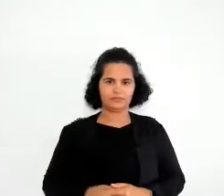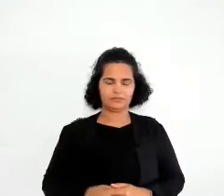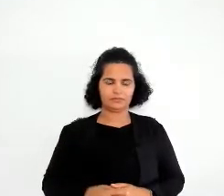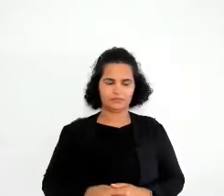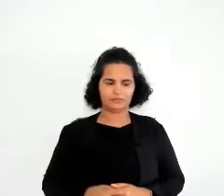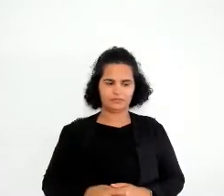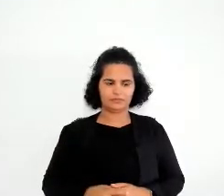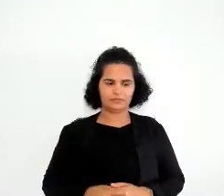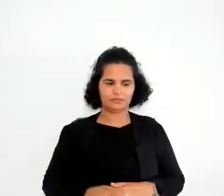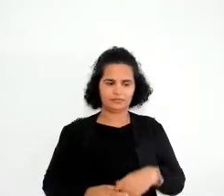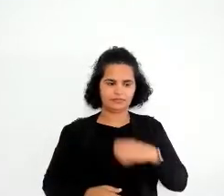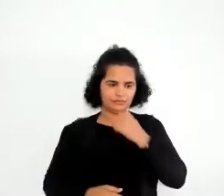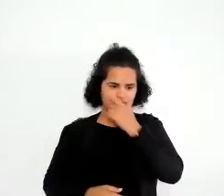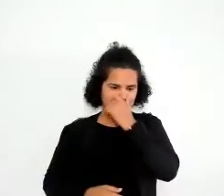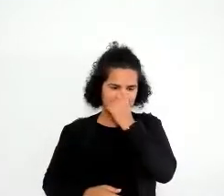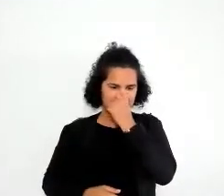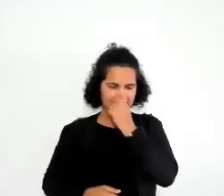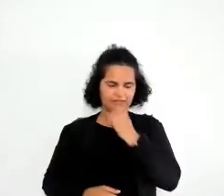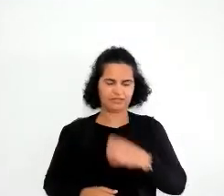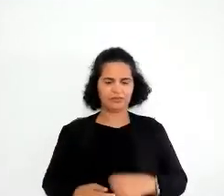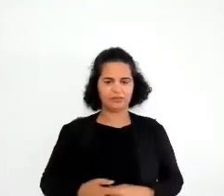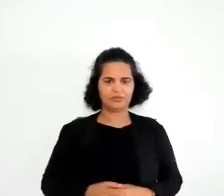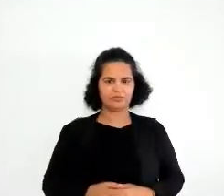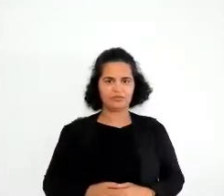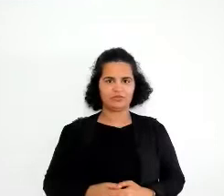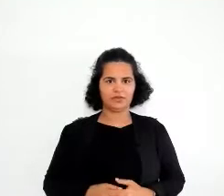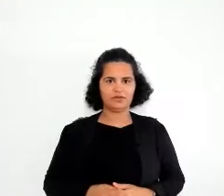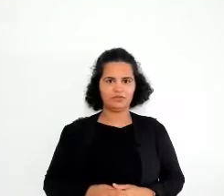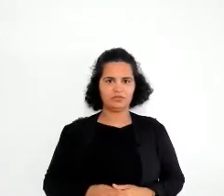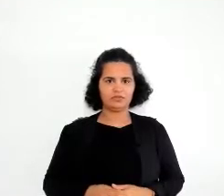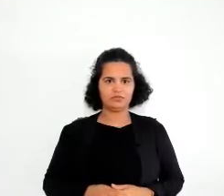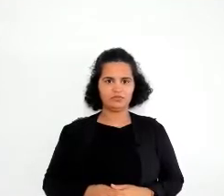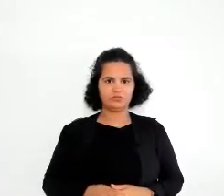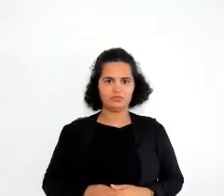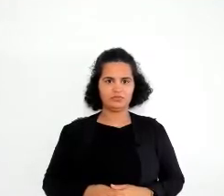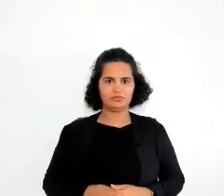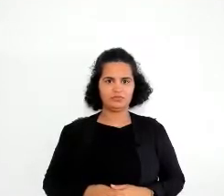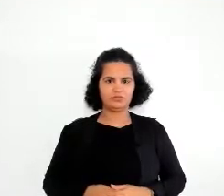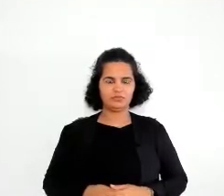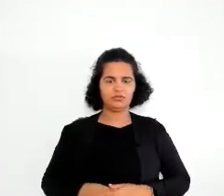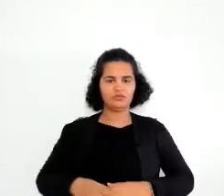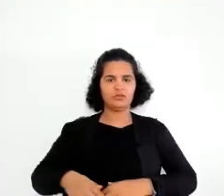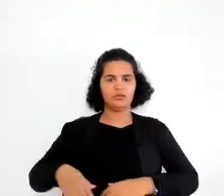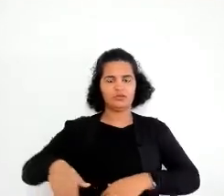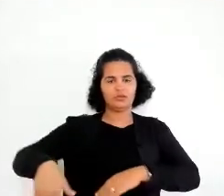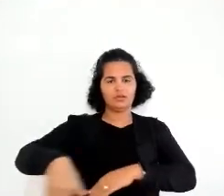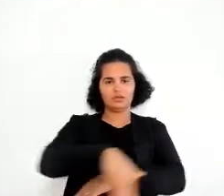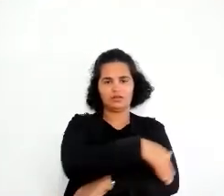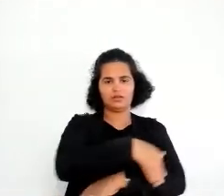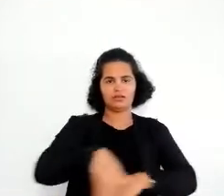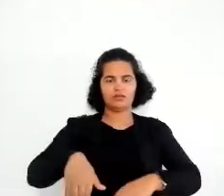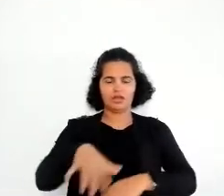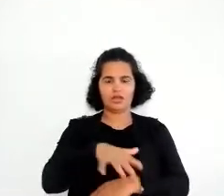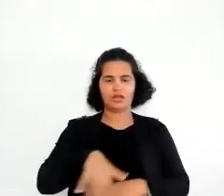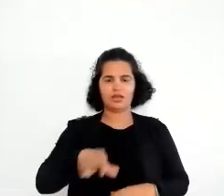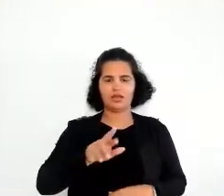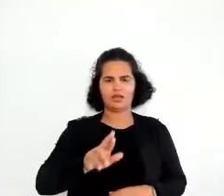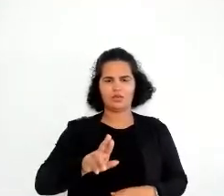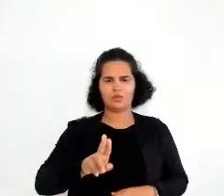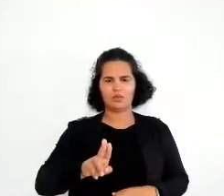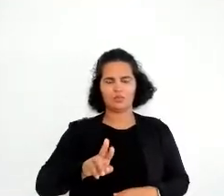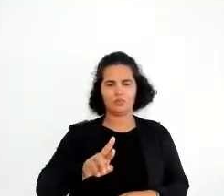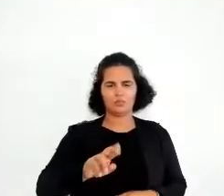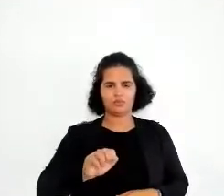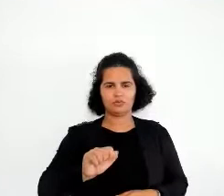os corredores da Rádio Rural, Elaine Cardoso, Coronel Aviador Eric